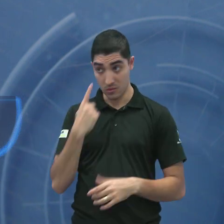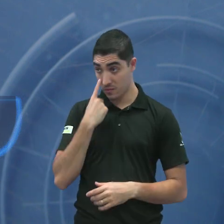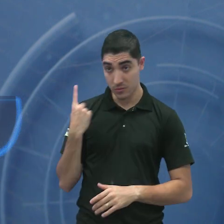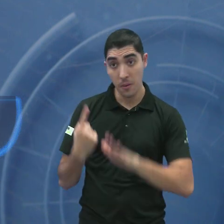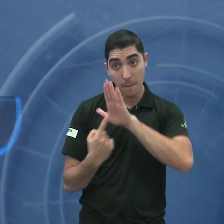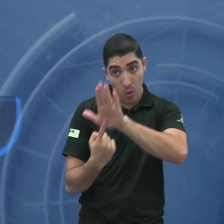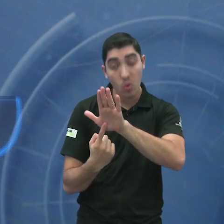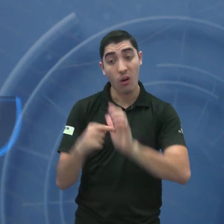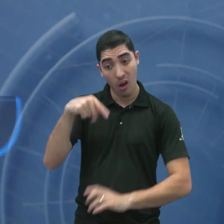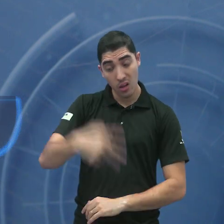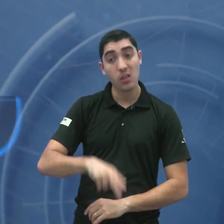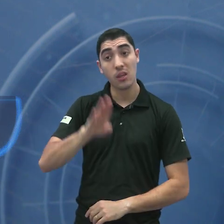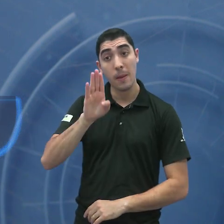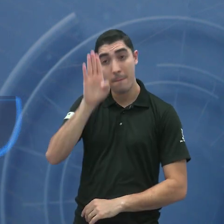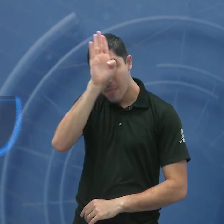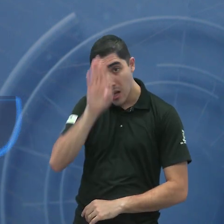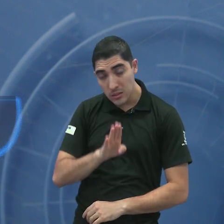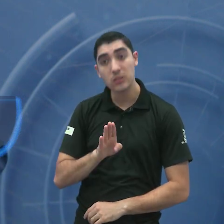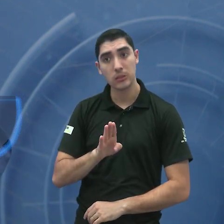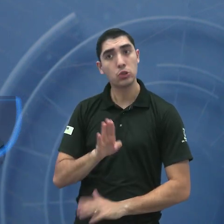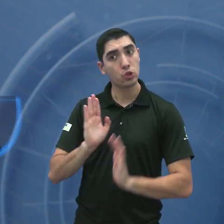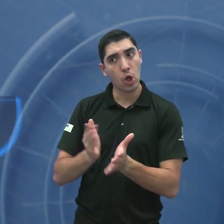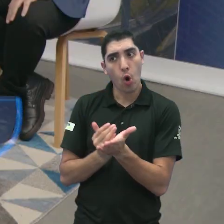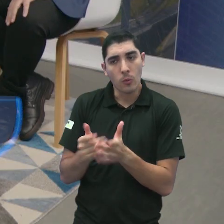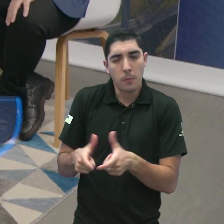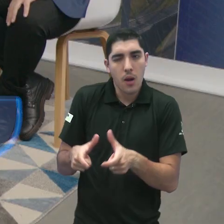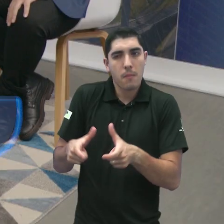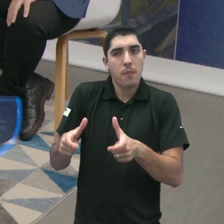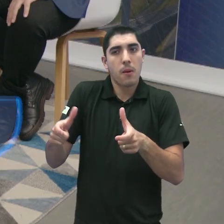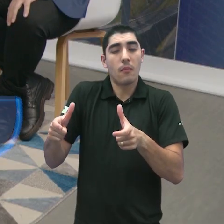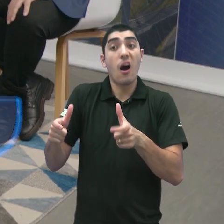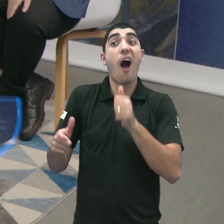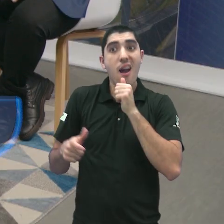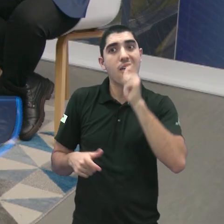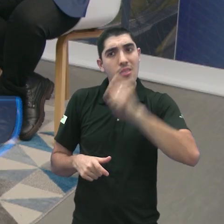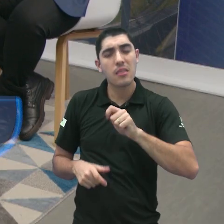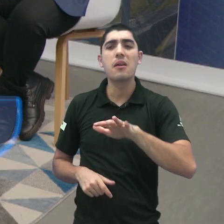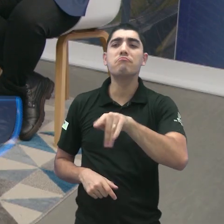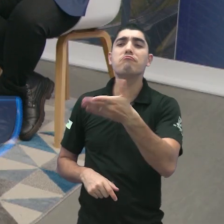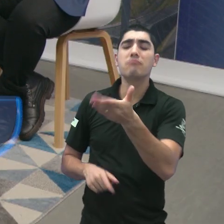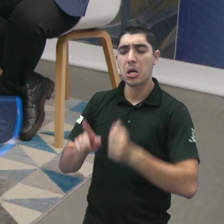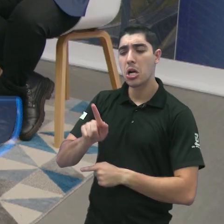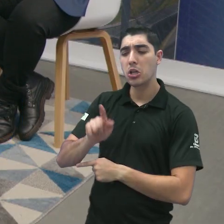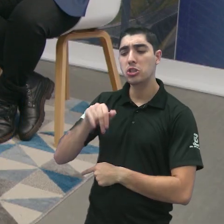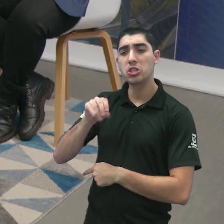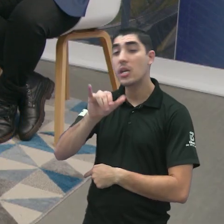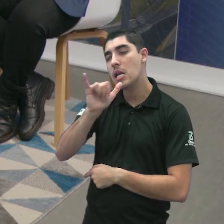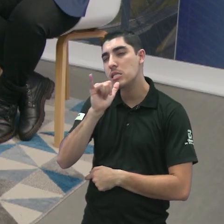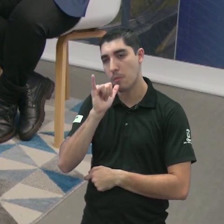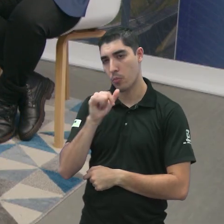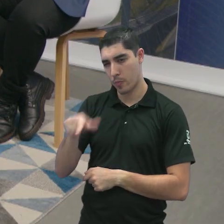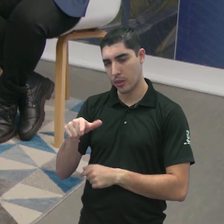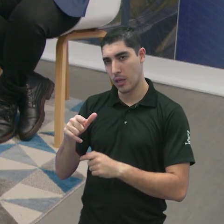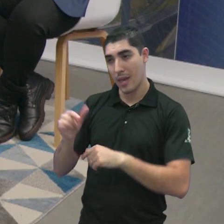aí, apresentou a evolução da questão ferroviária no Brasil, Gino. O que a concentração de